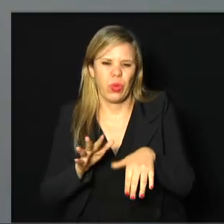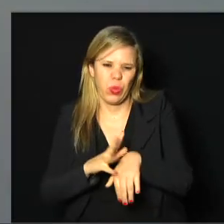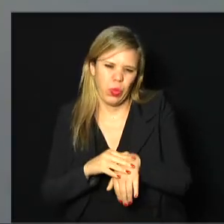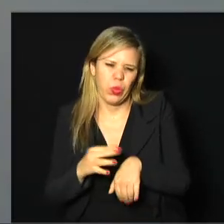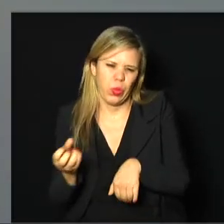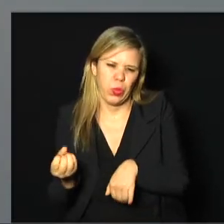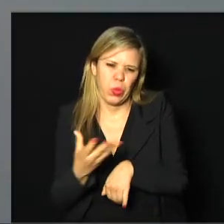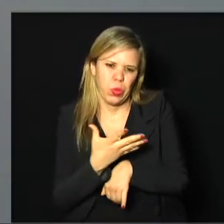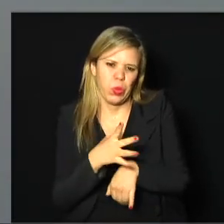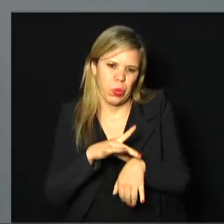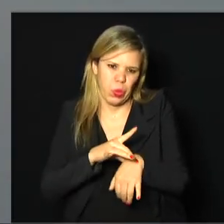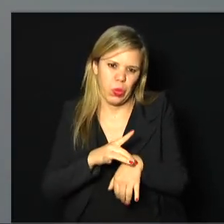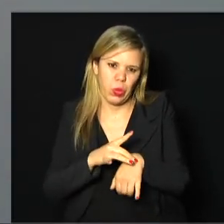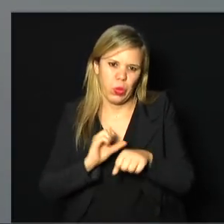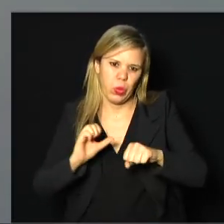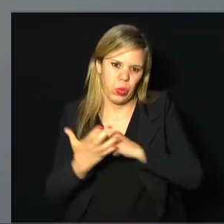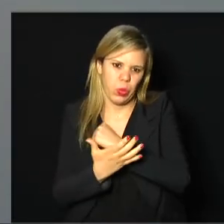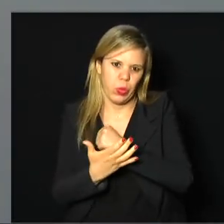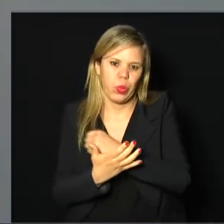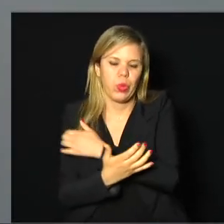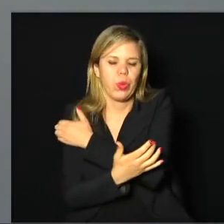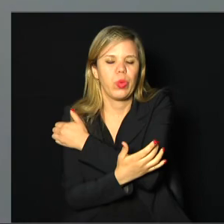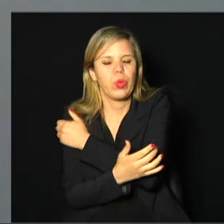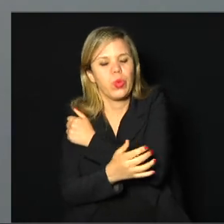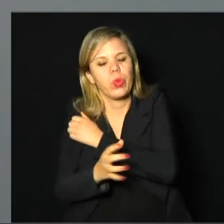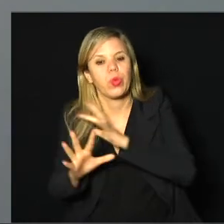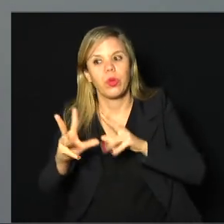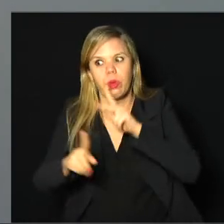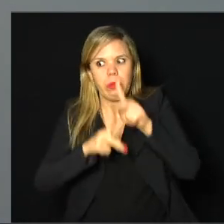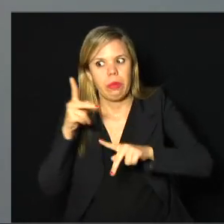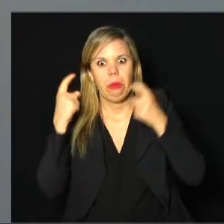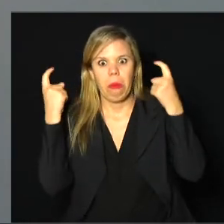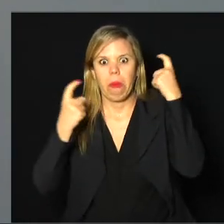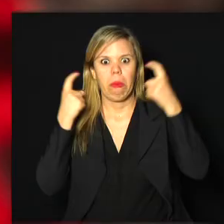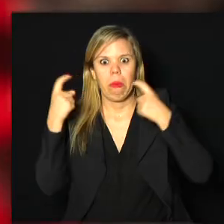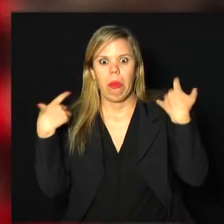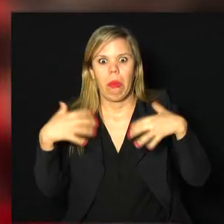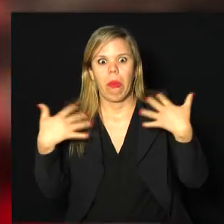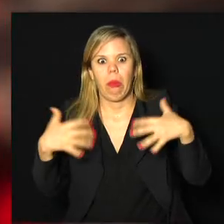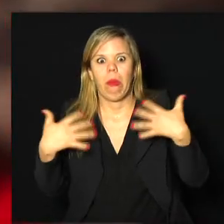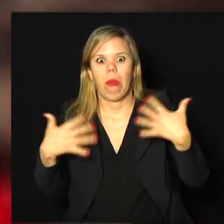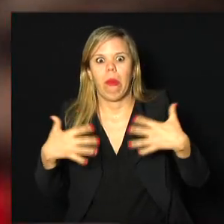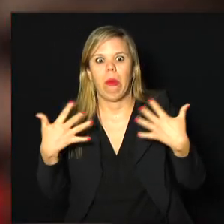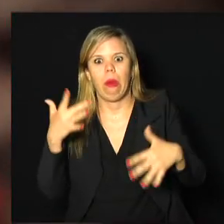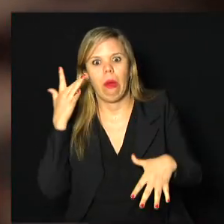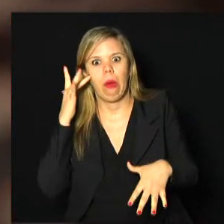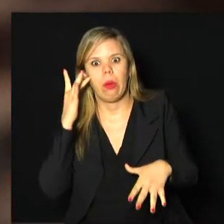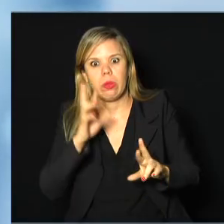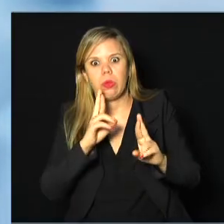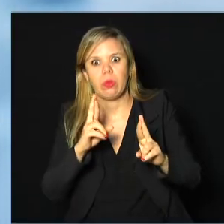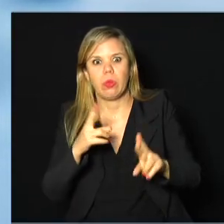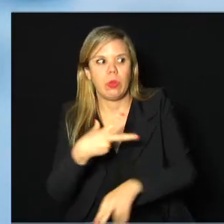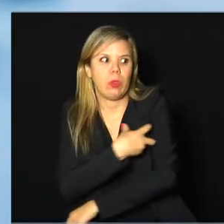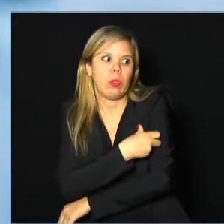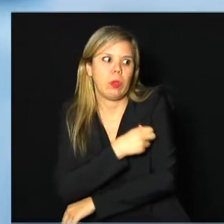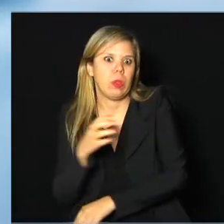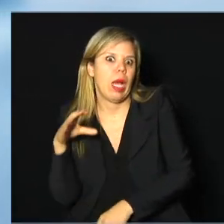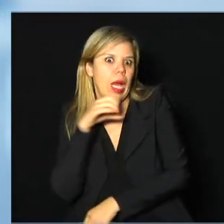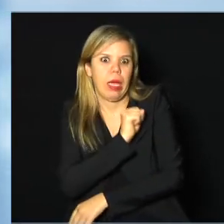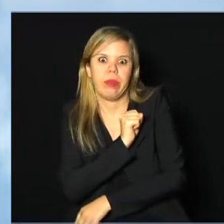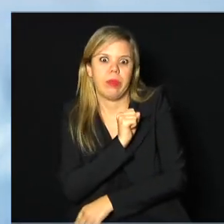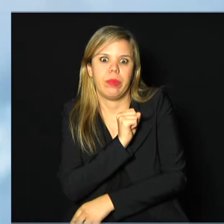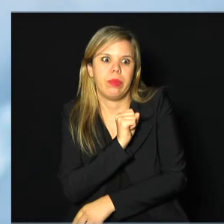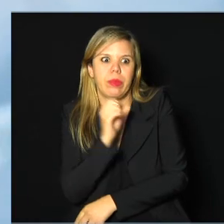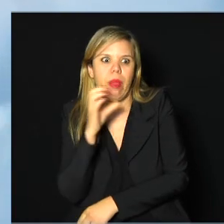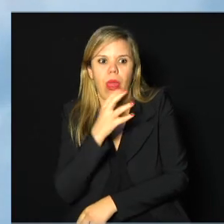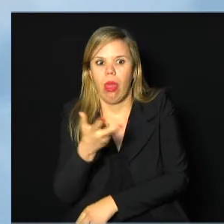doença nova, né, a Covid-19, e todos aflitos, né, esperando que a vacina chegue logo.